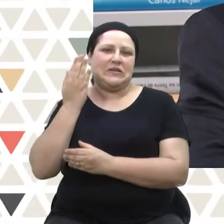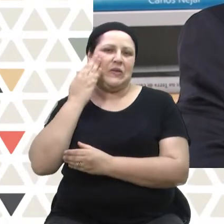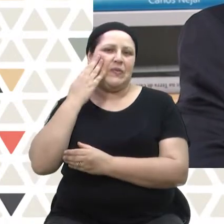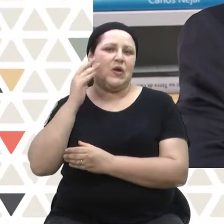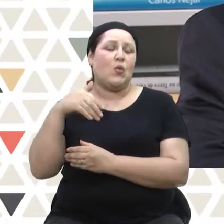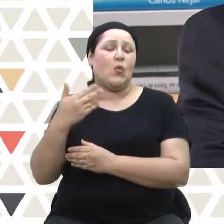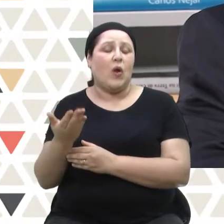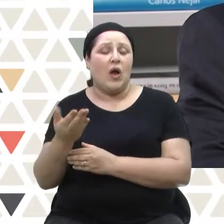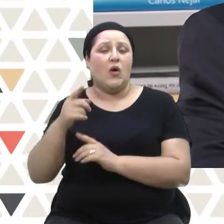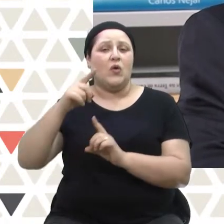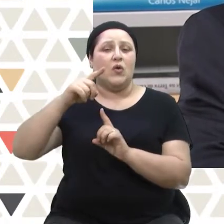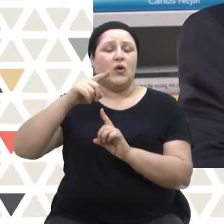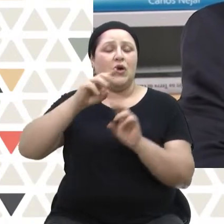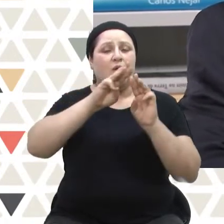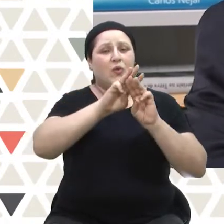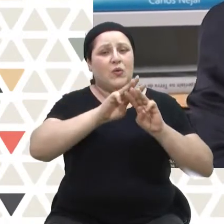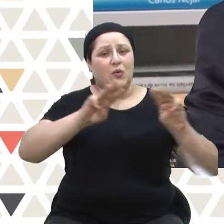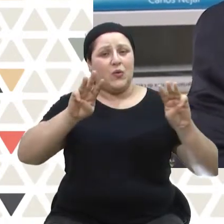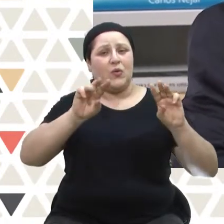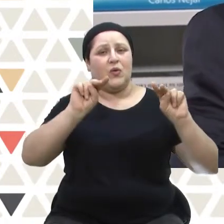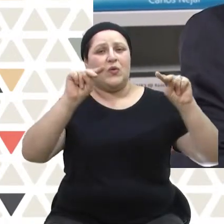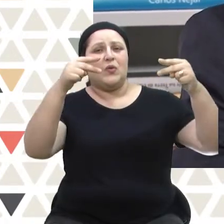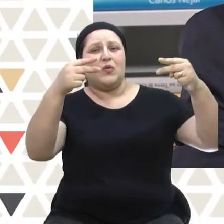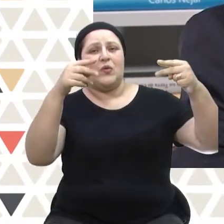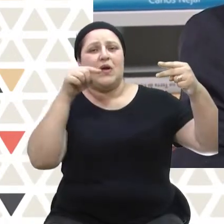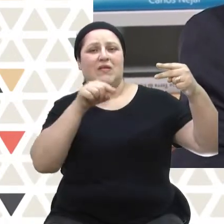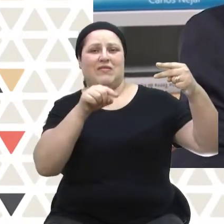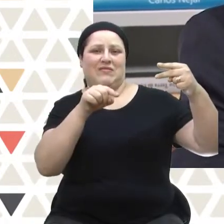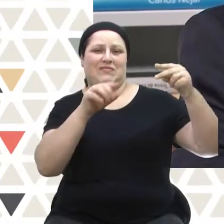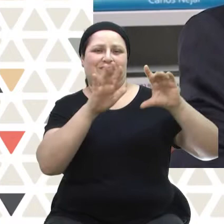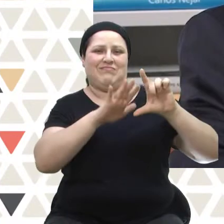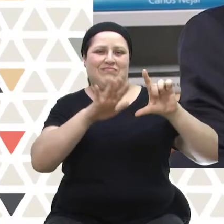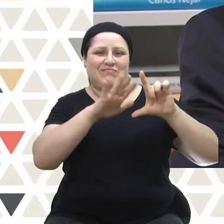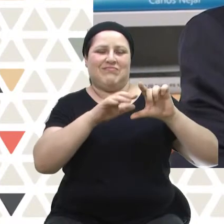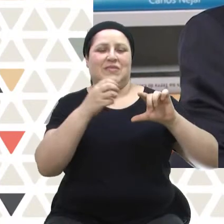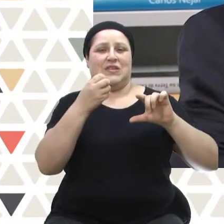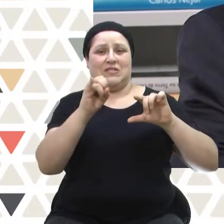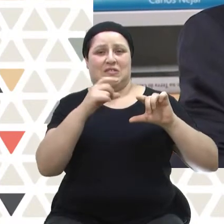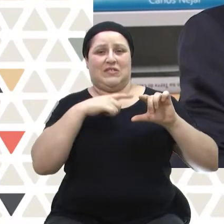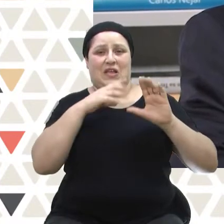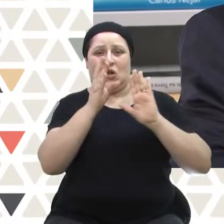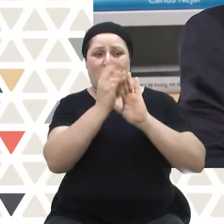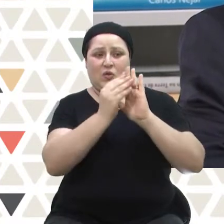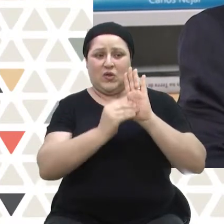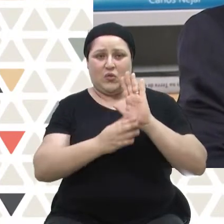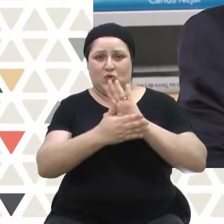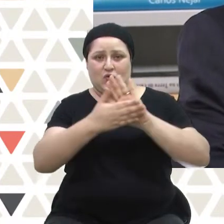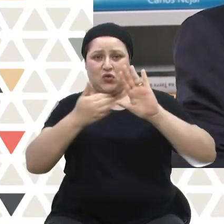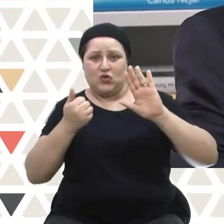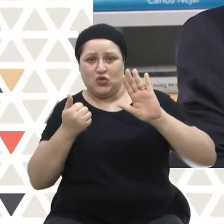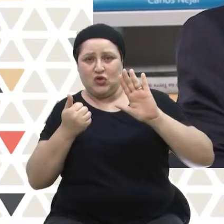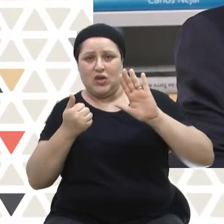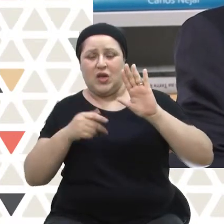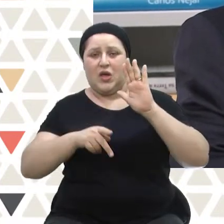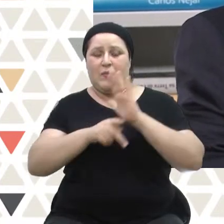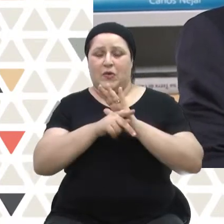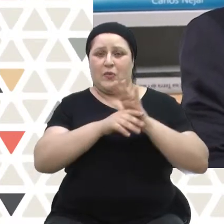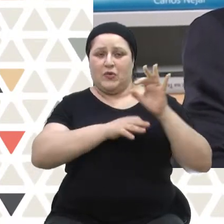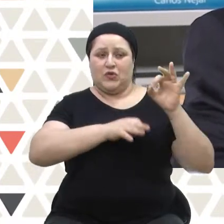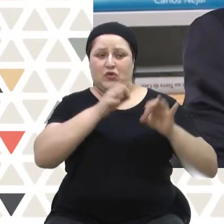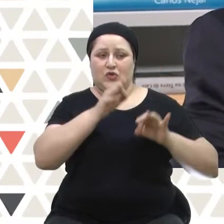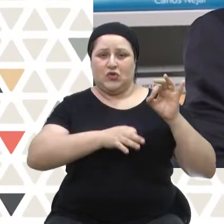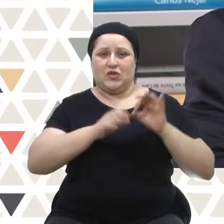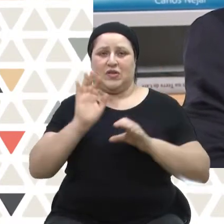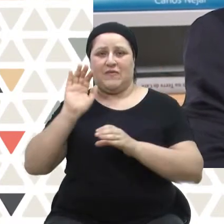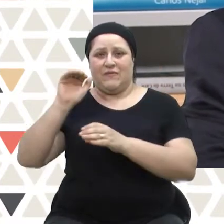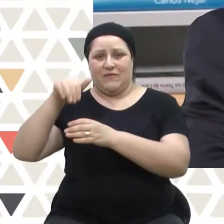ações eleitorais e também nas outras ações. É sempre importante identificar qual a URL, ou seja, o